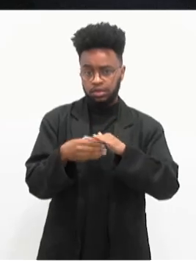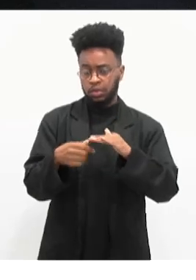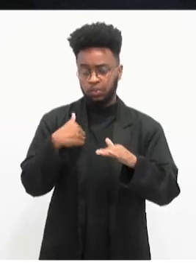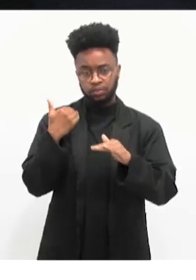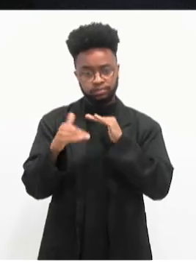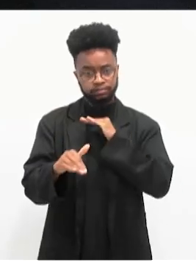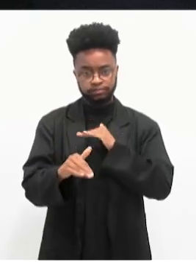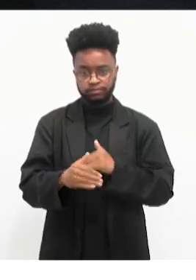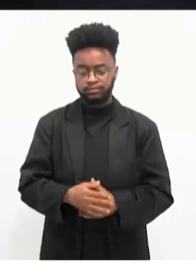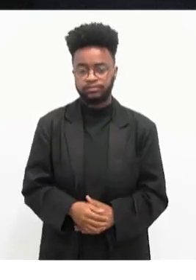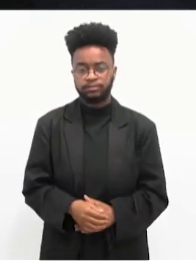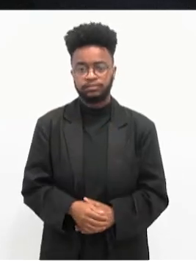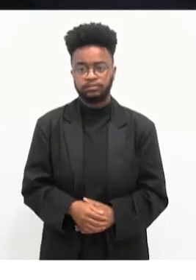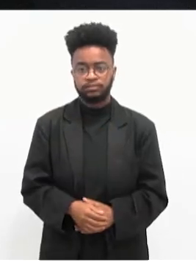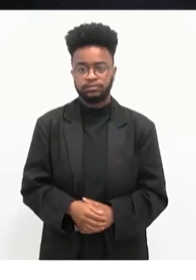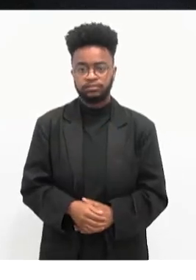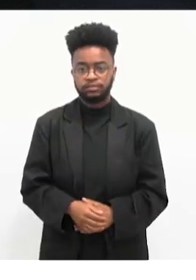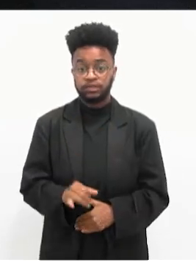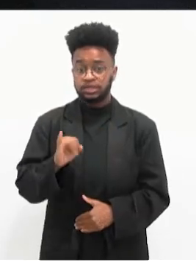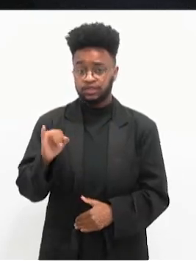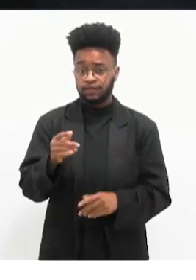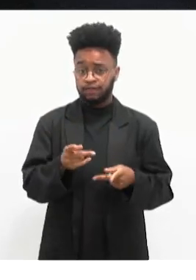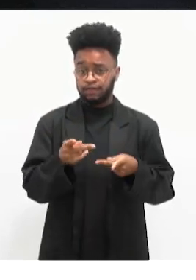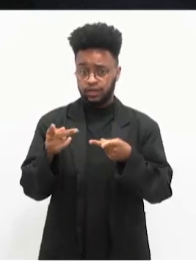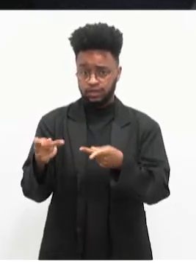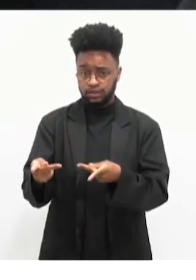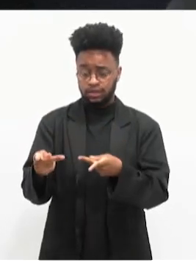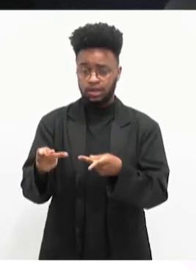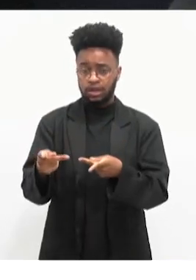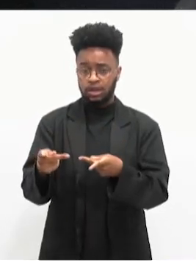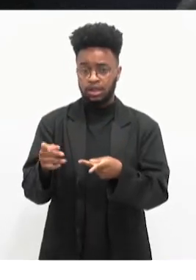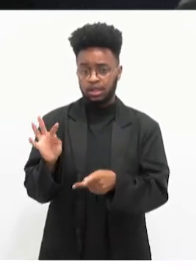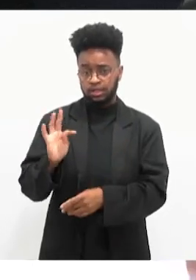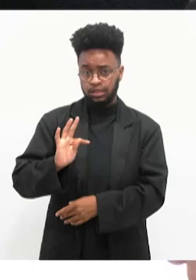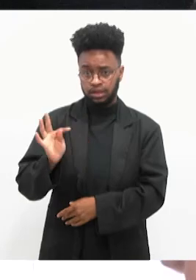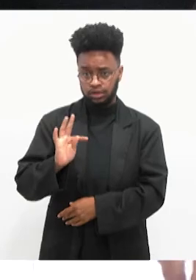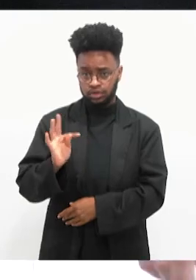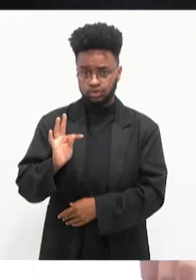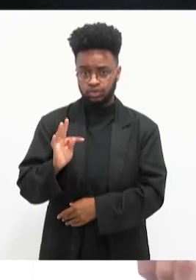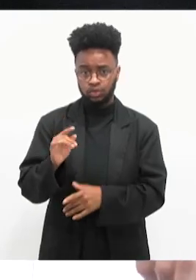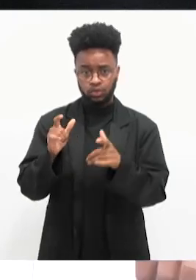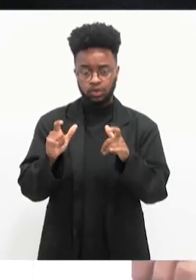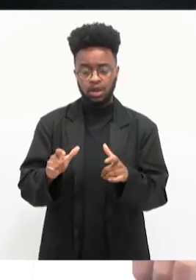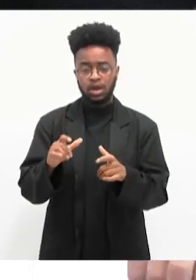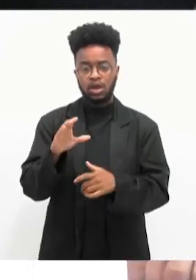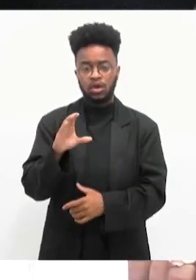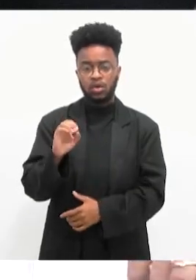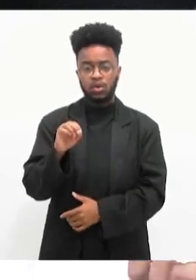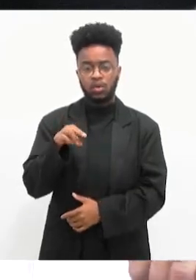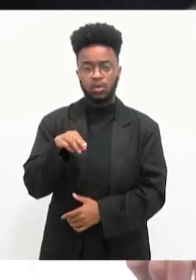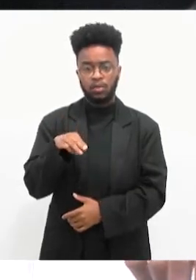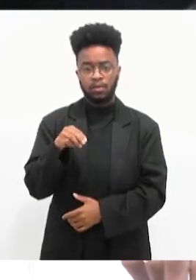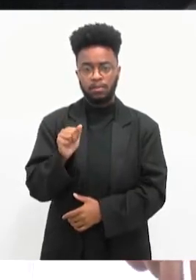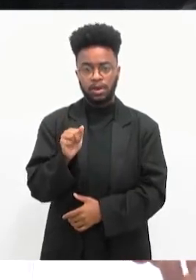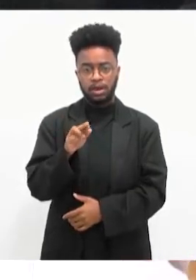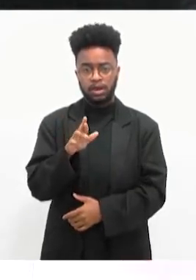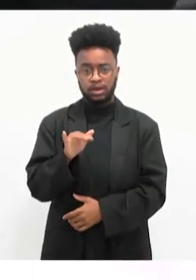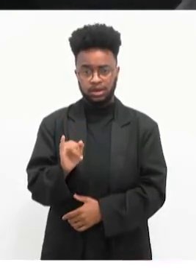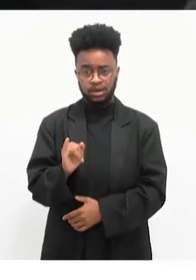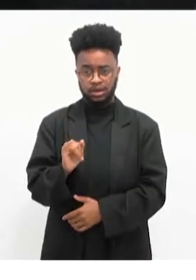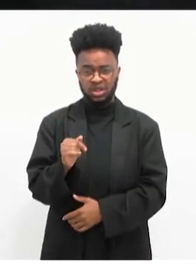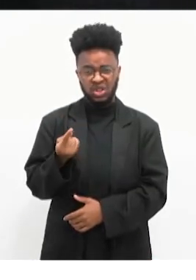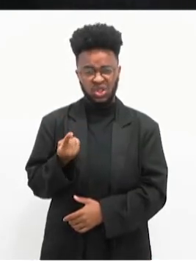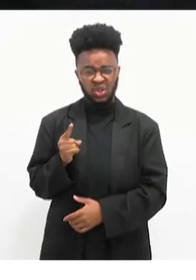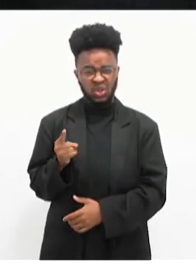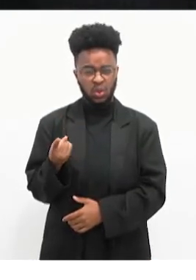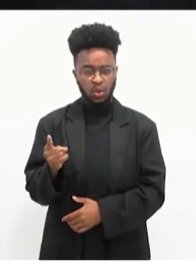discordo. Se o senhor for a Teresópolis, no Clube Comari, por exemplo, que está tão longe da